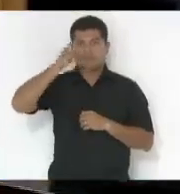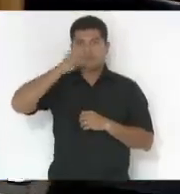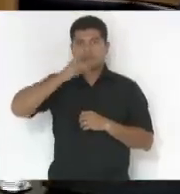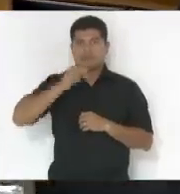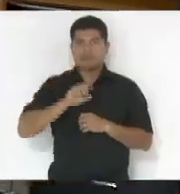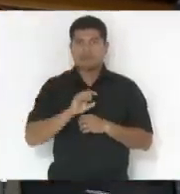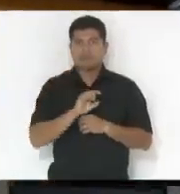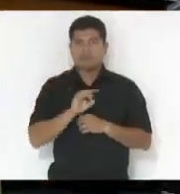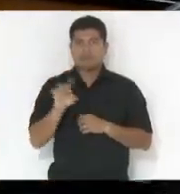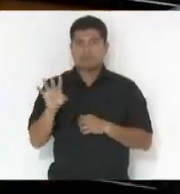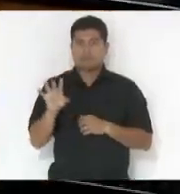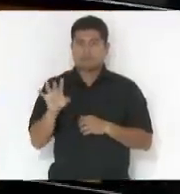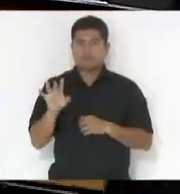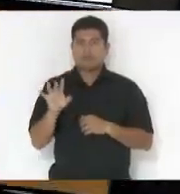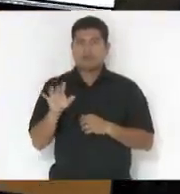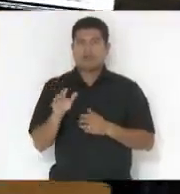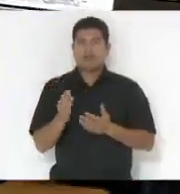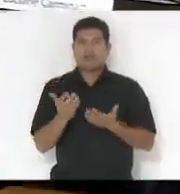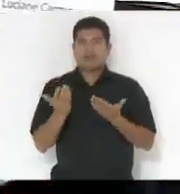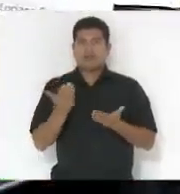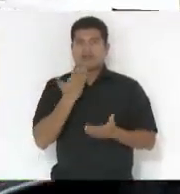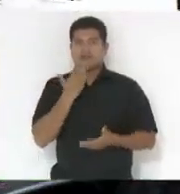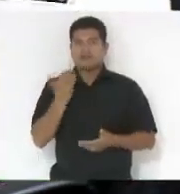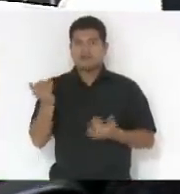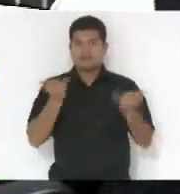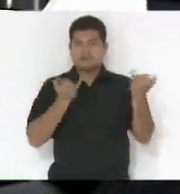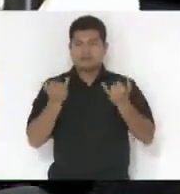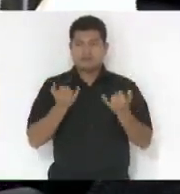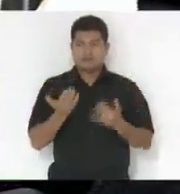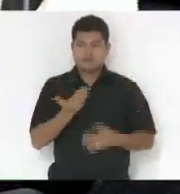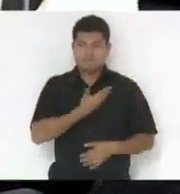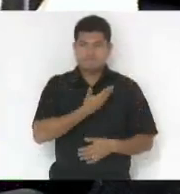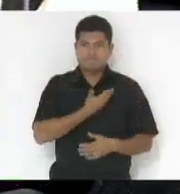relação a essa questão do pedido de informação da colega,